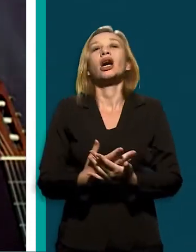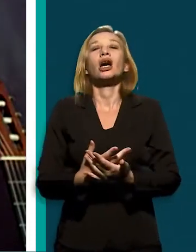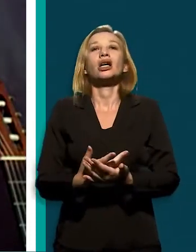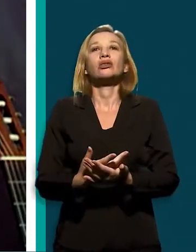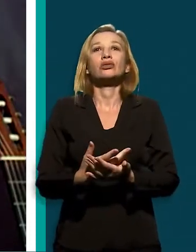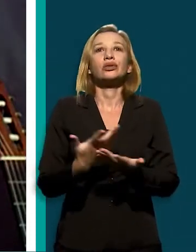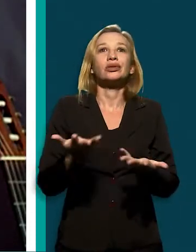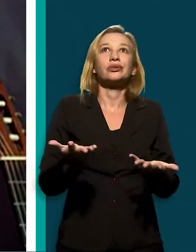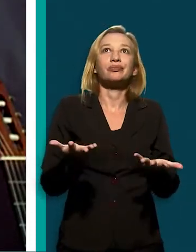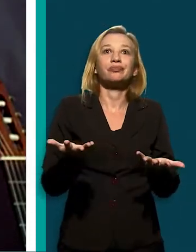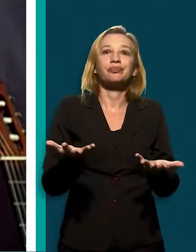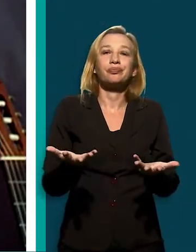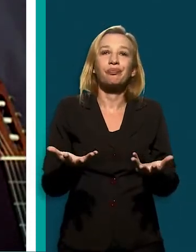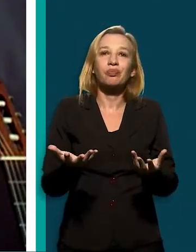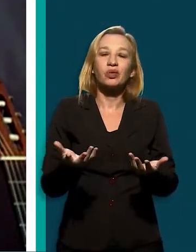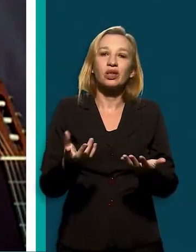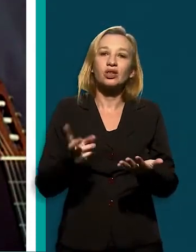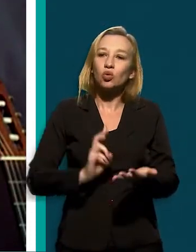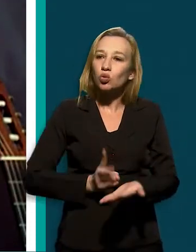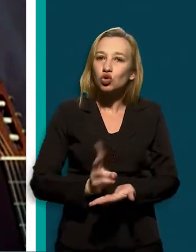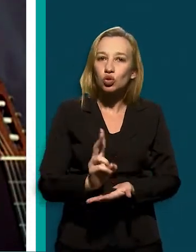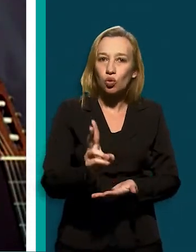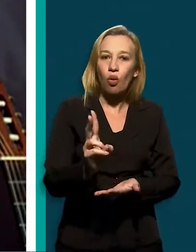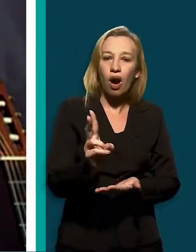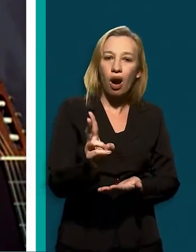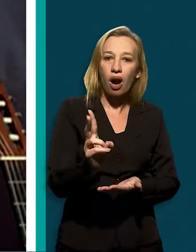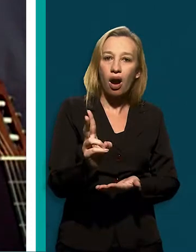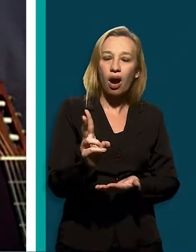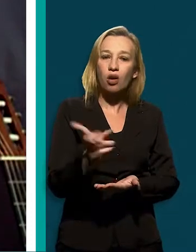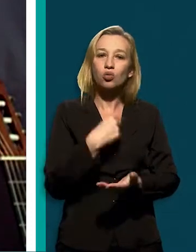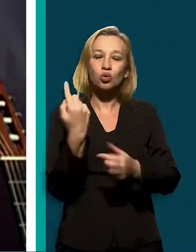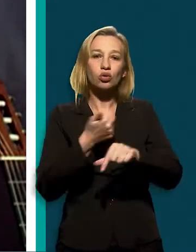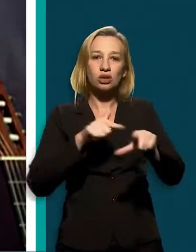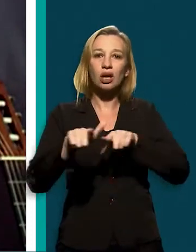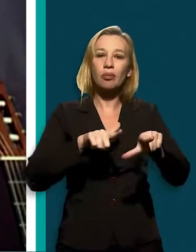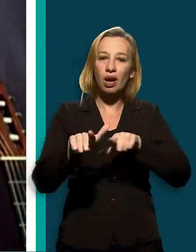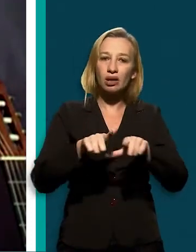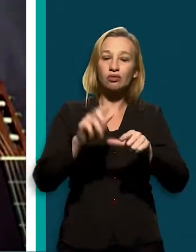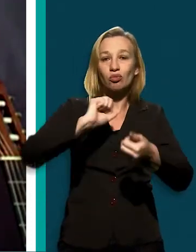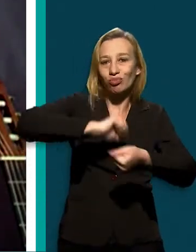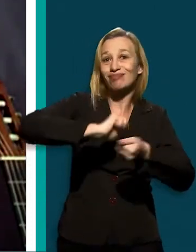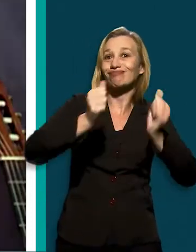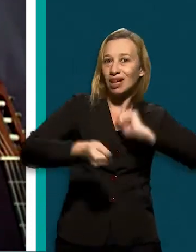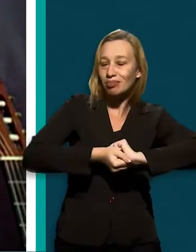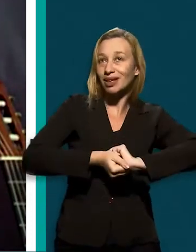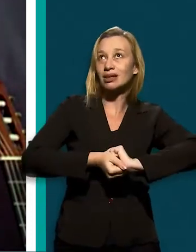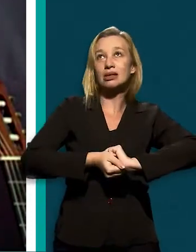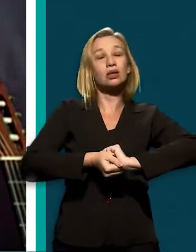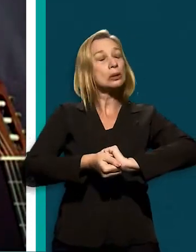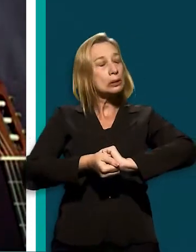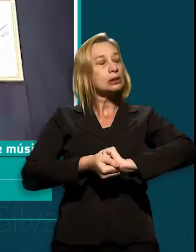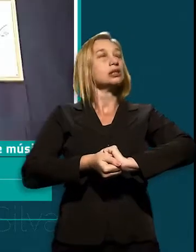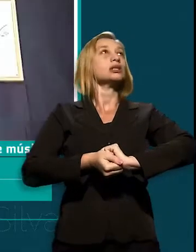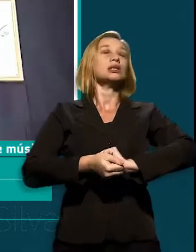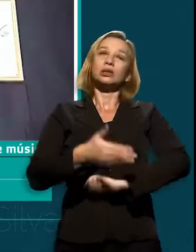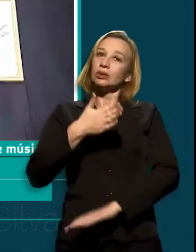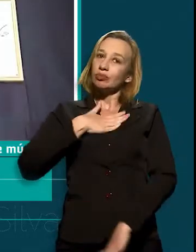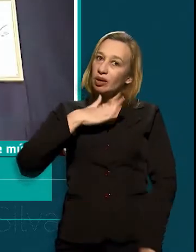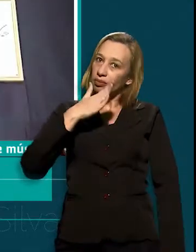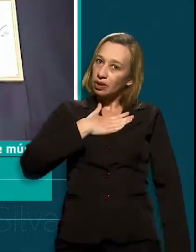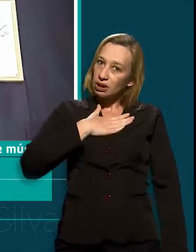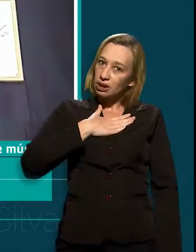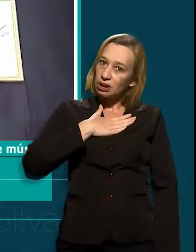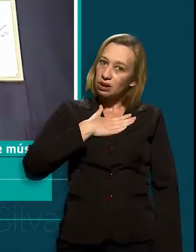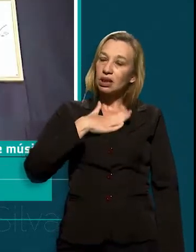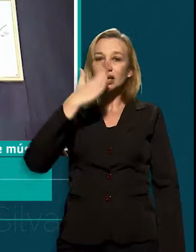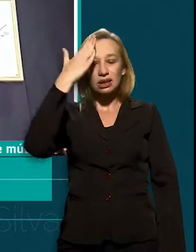né? Assim, na expectativa de manter a questão do nosso trabalho, foi uma adaptação, eu vou dizer que, assim,